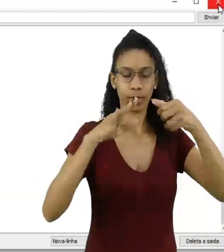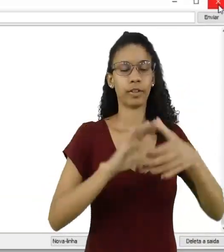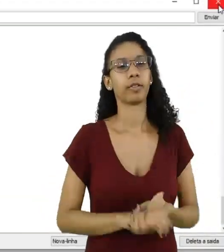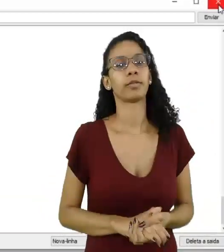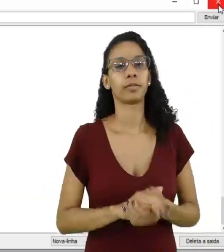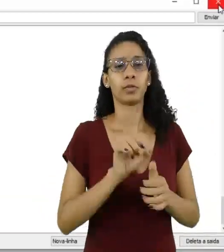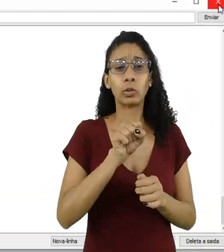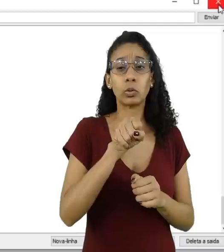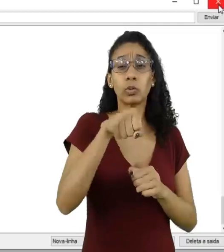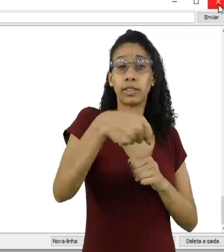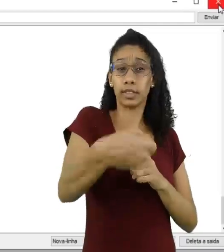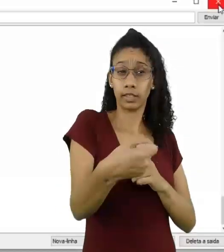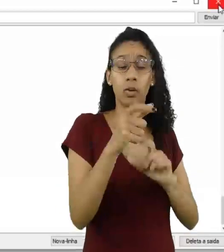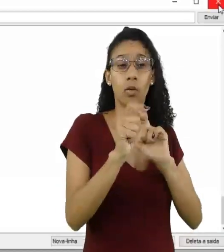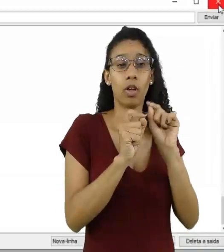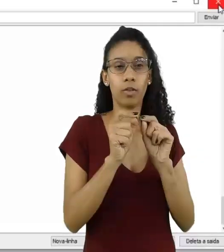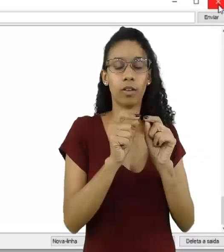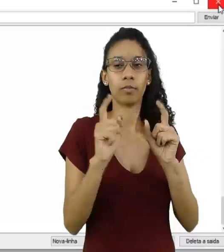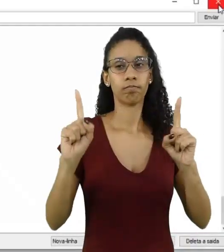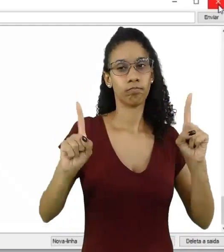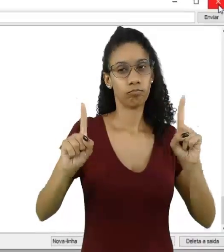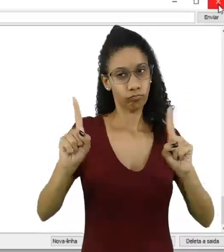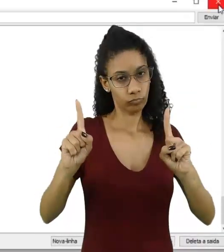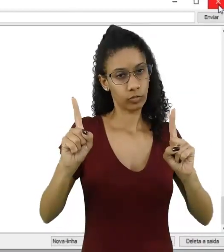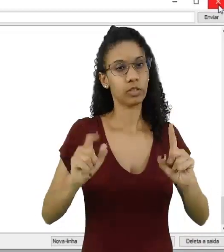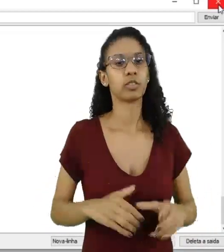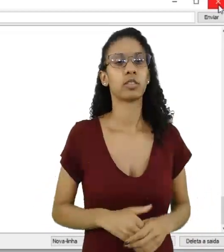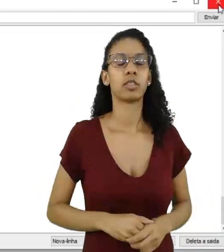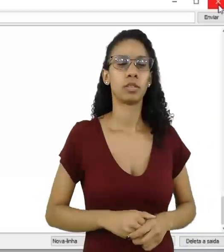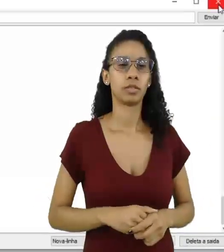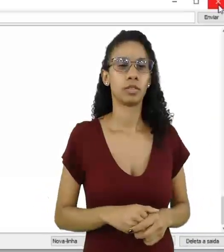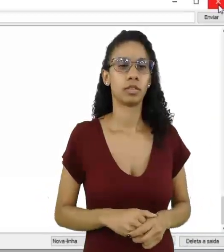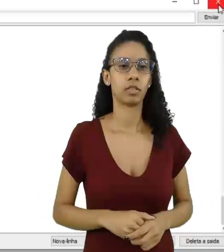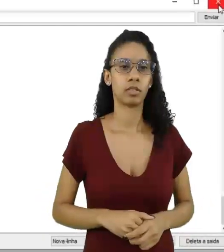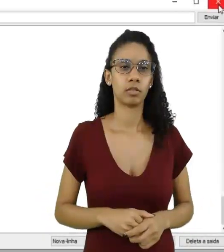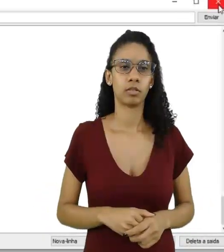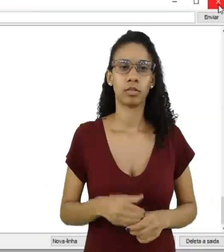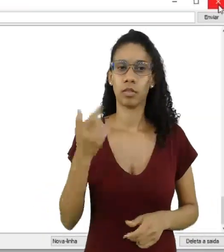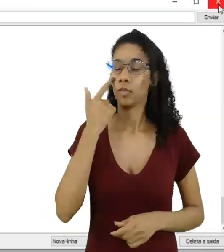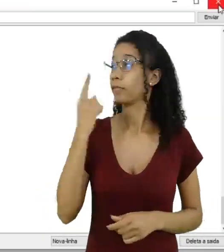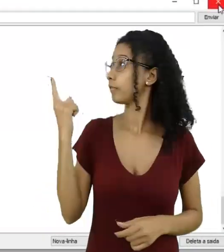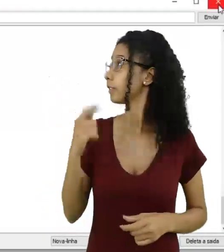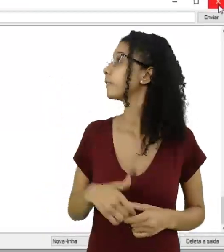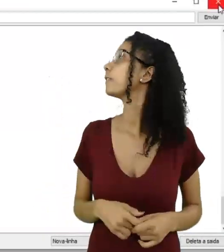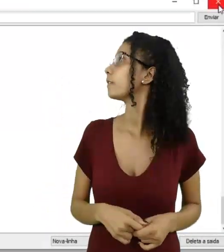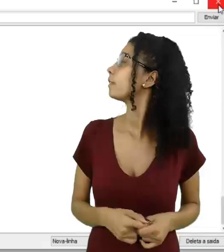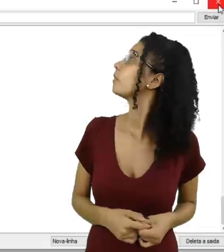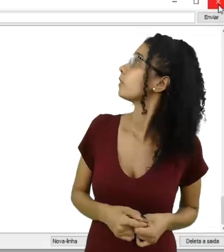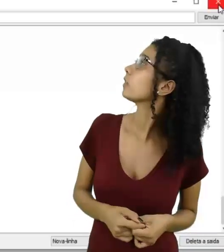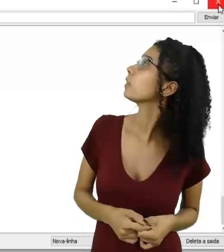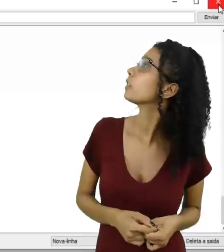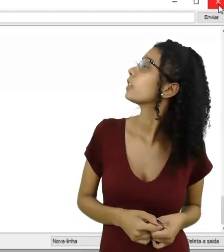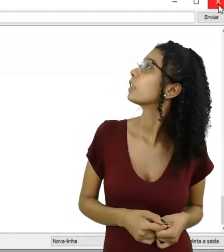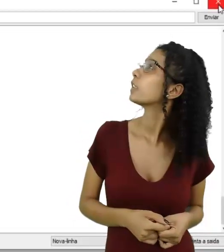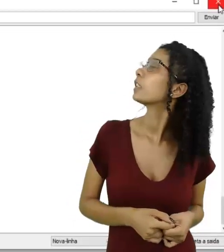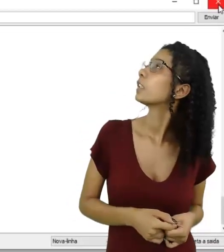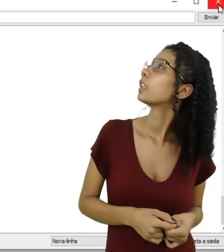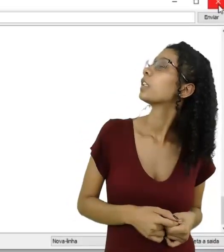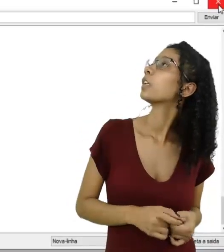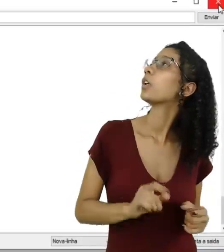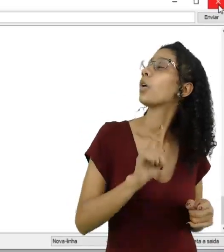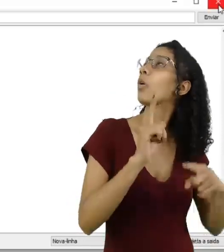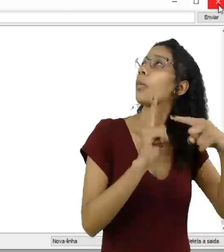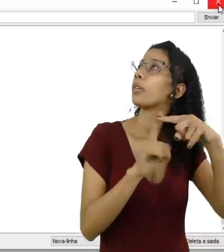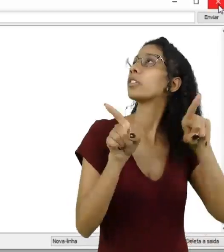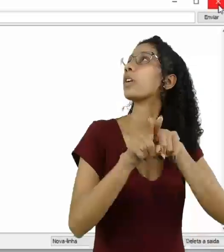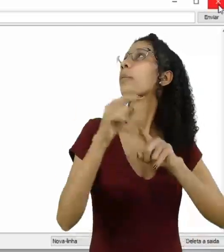o sinal vai ser o da extremidade. Então, o sinal vai ser esse aqui, o positivo, e o